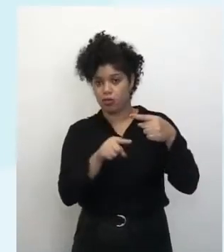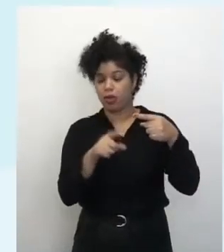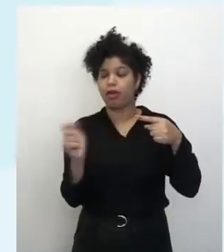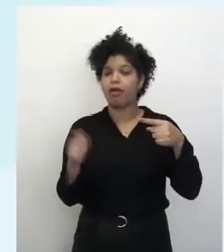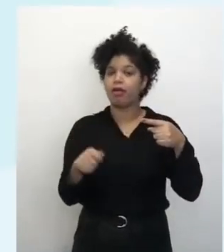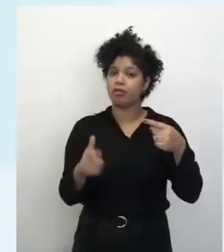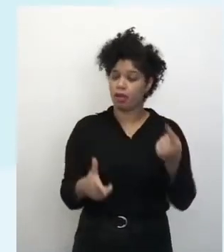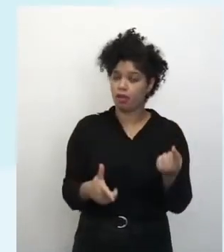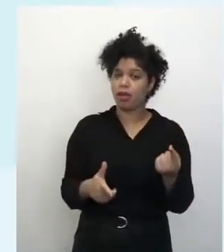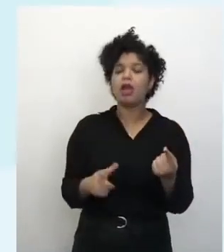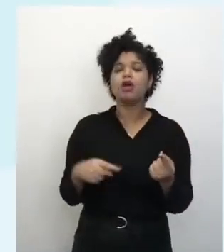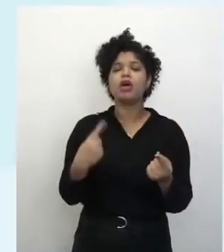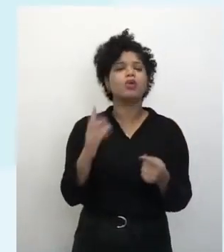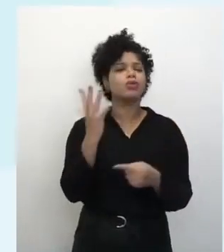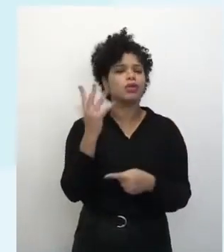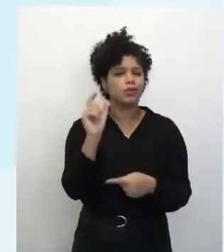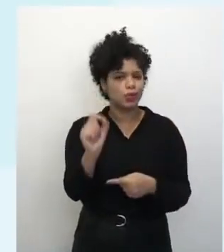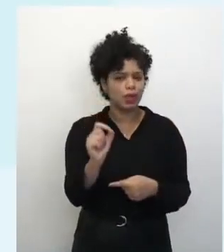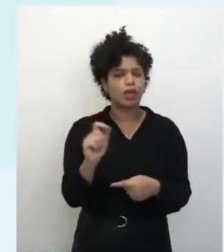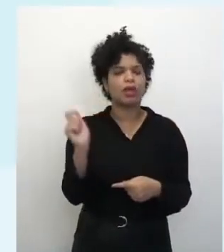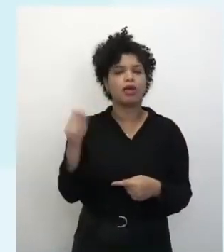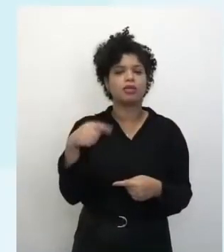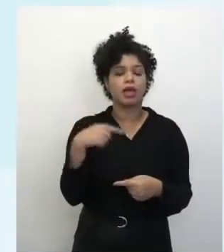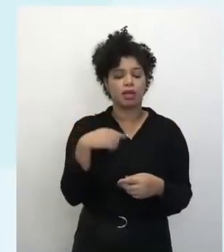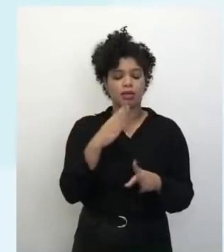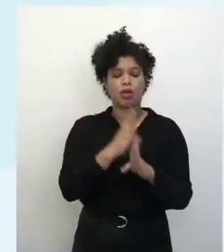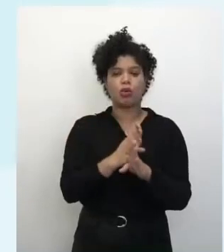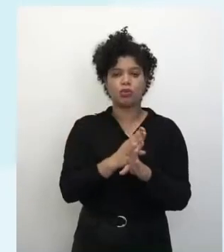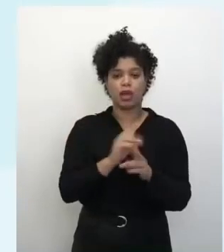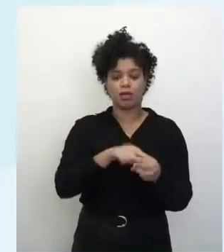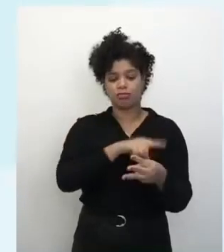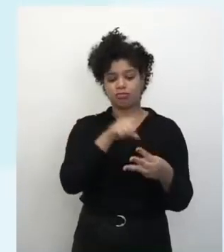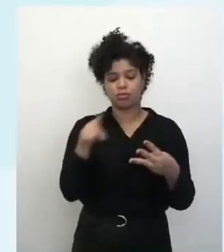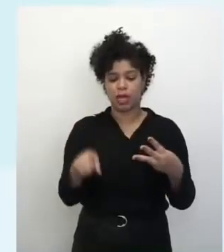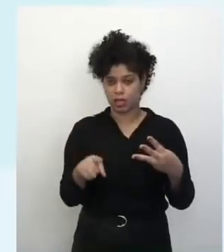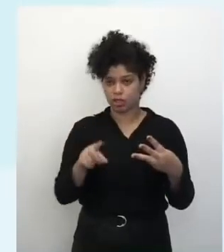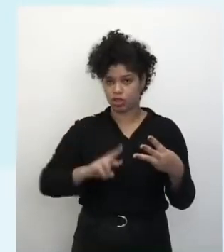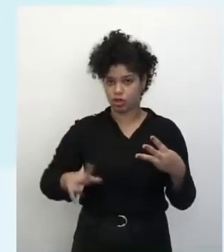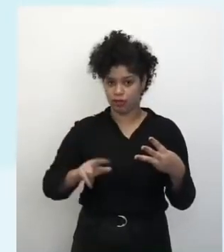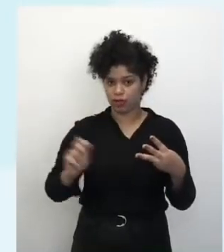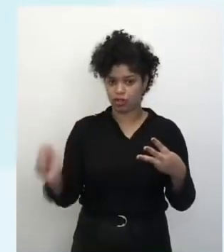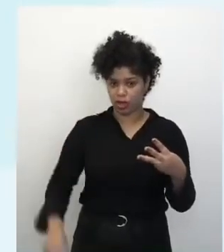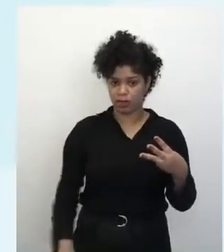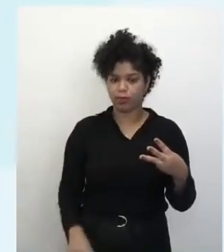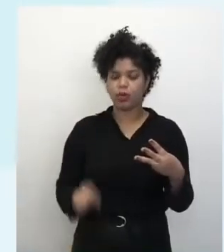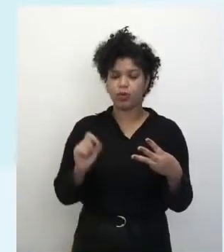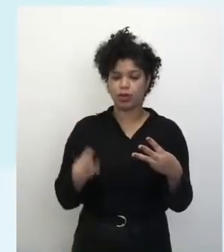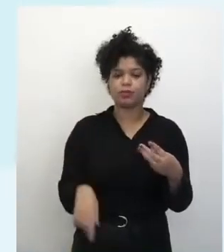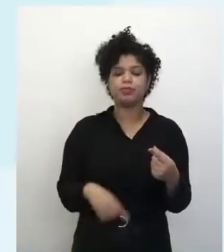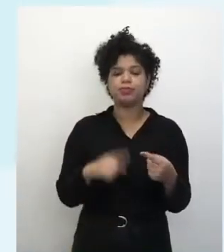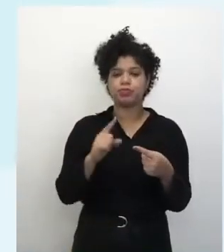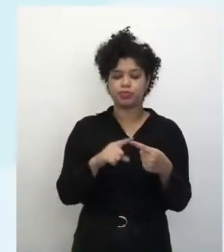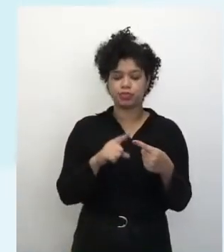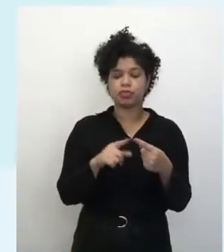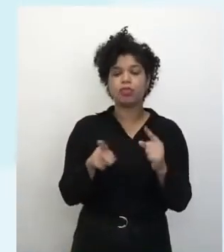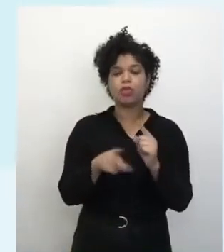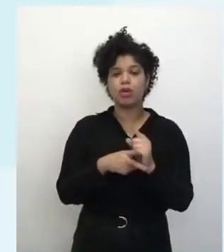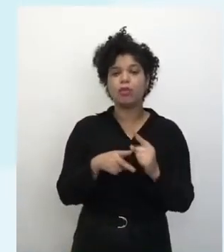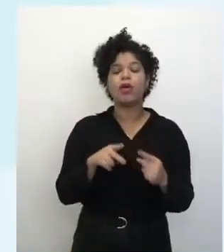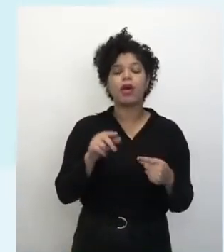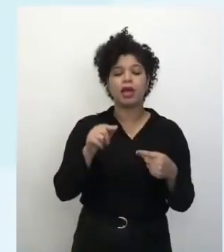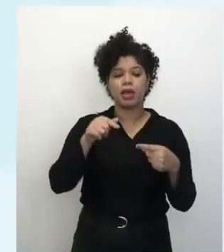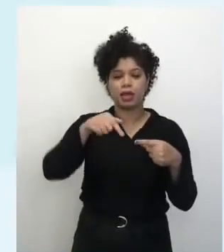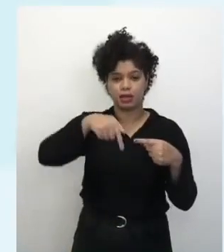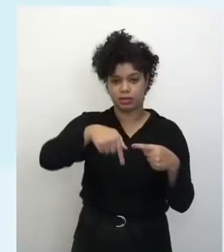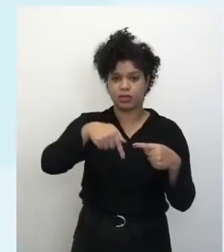baixo, e aí, o que acontece? A gente pode encontrar aí três tipos de coisas, né? O quê? Um deles, número inteiro. O que é o número